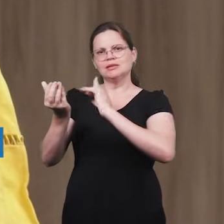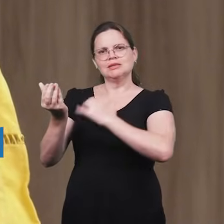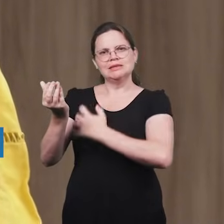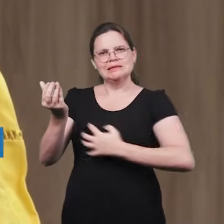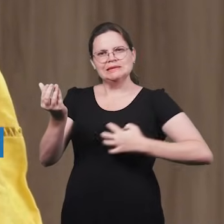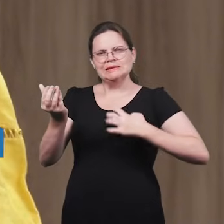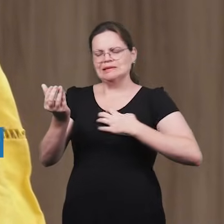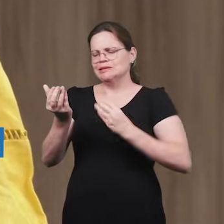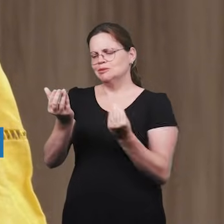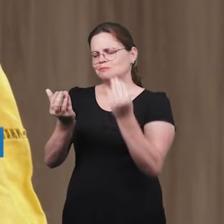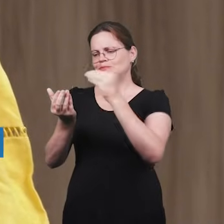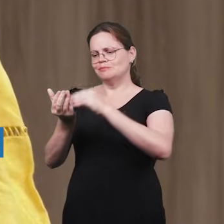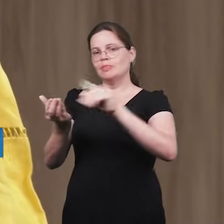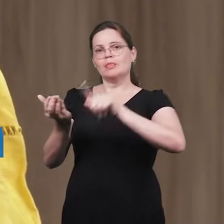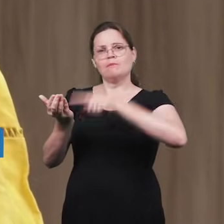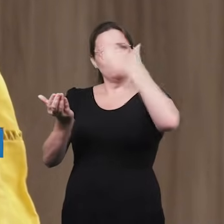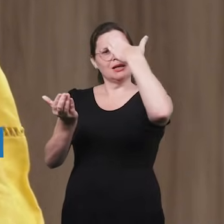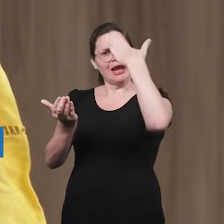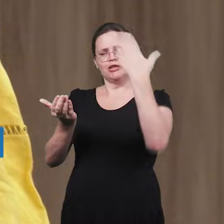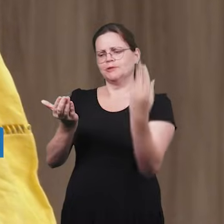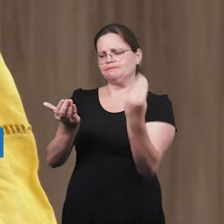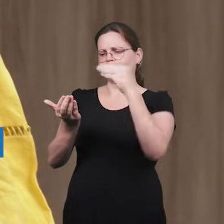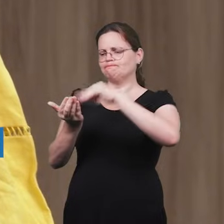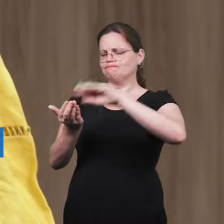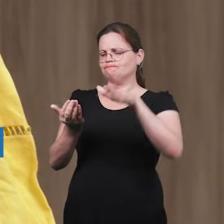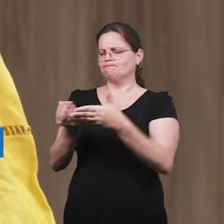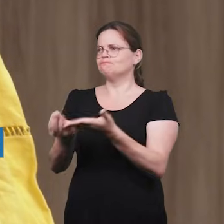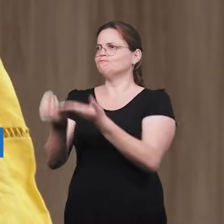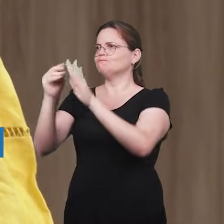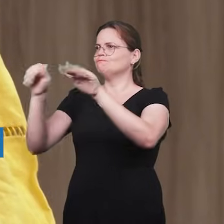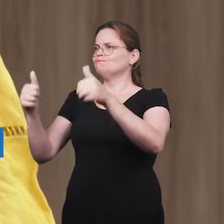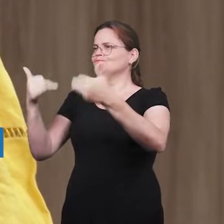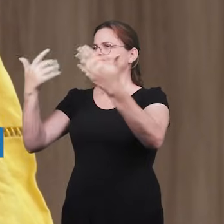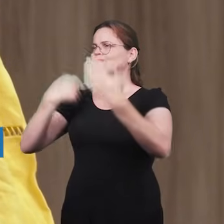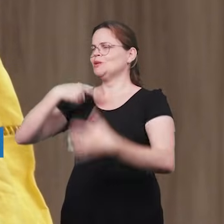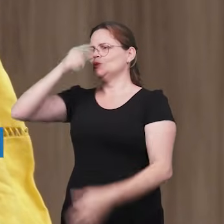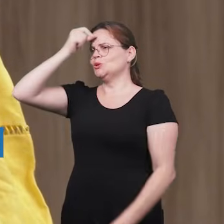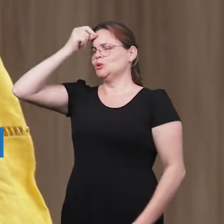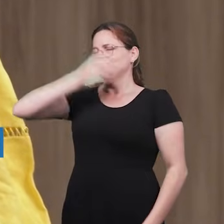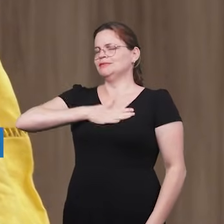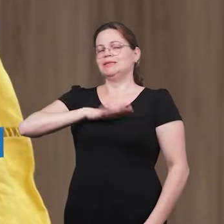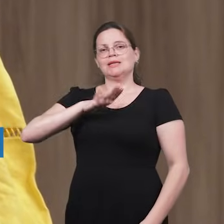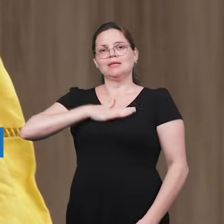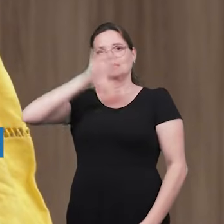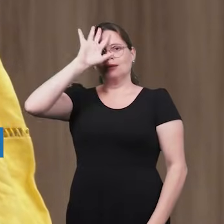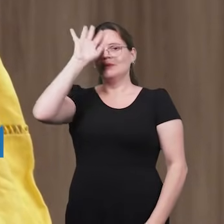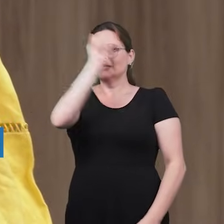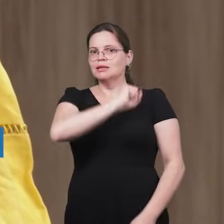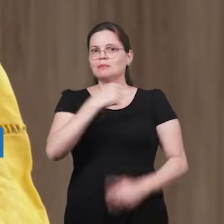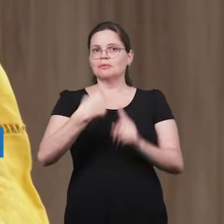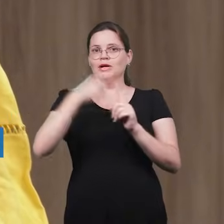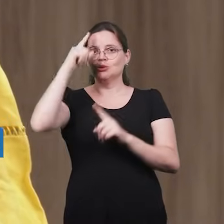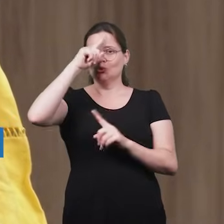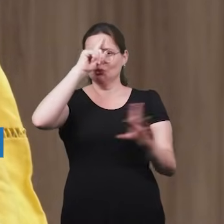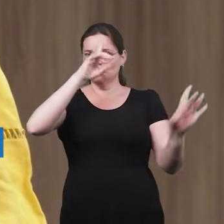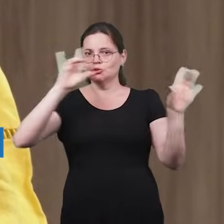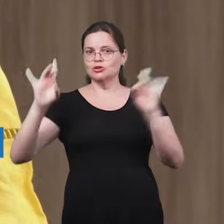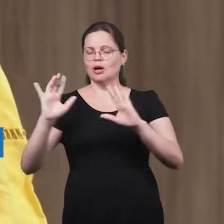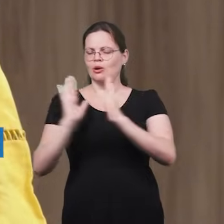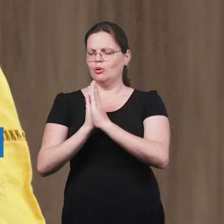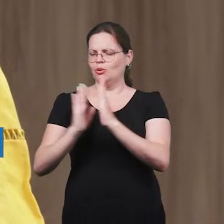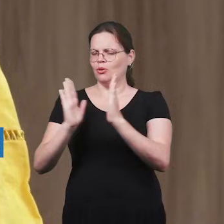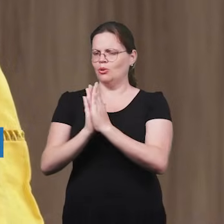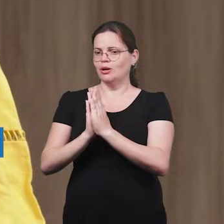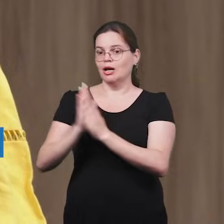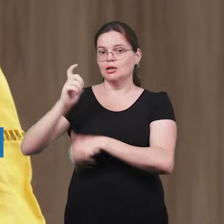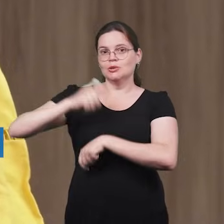a cada dia no altar, e aprender a descansar, porque é uma aprendizagem cotidiana, Orarmos e no momento